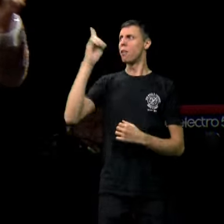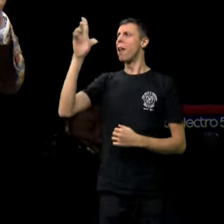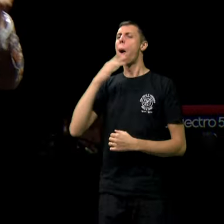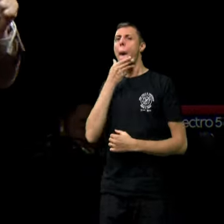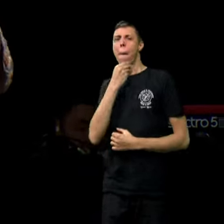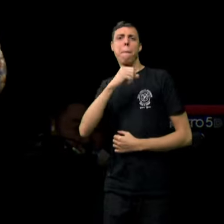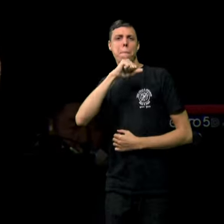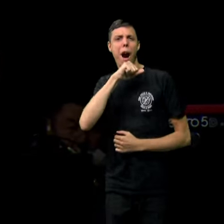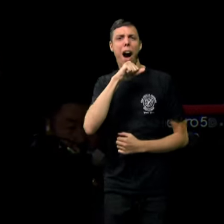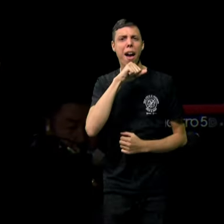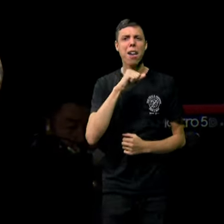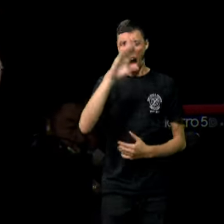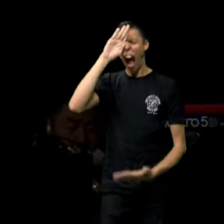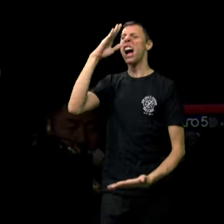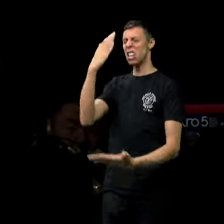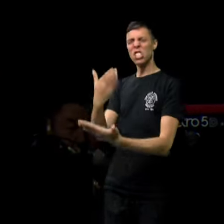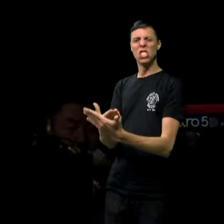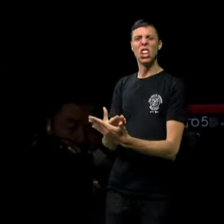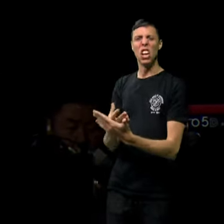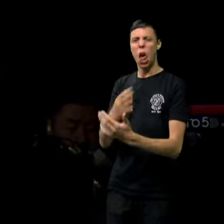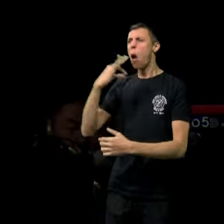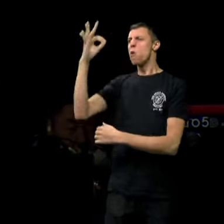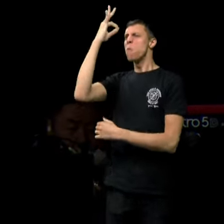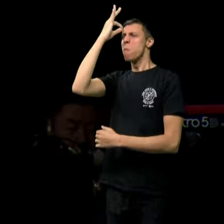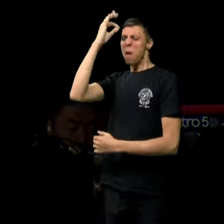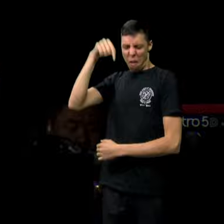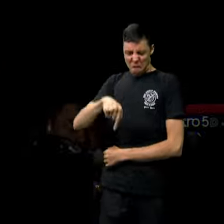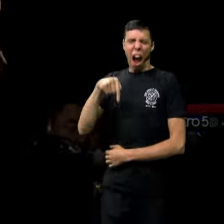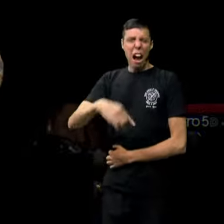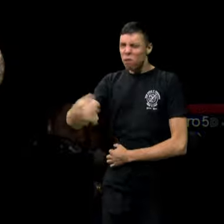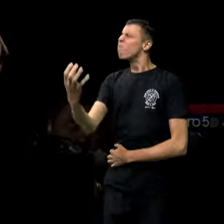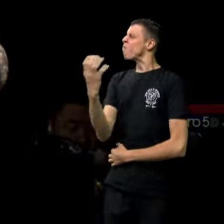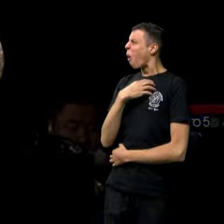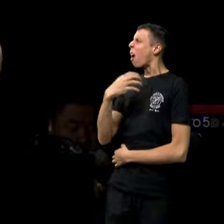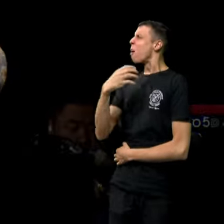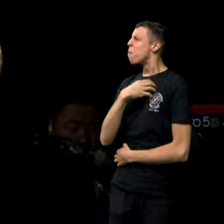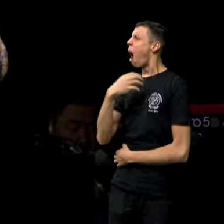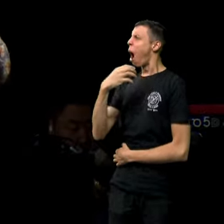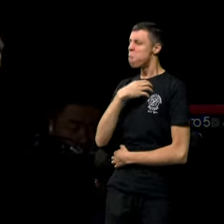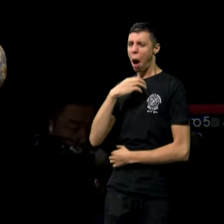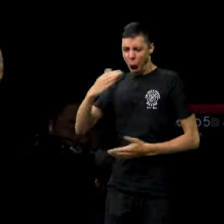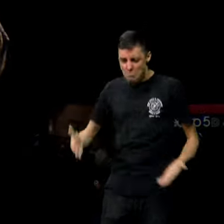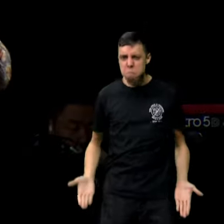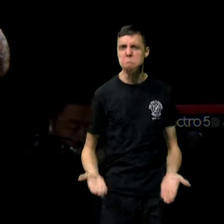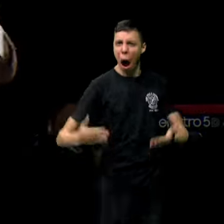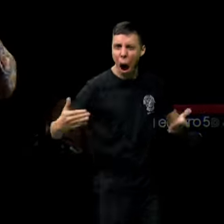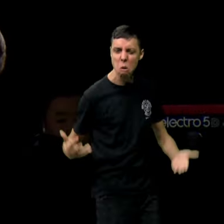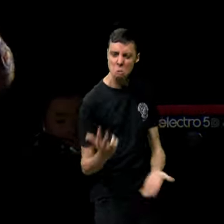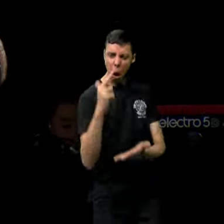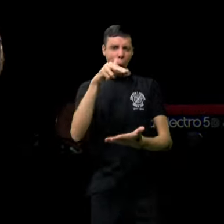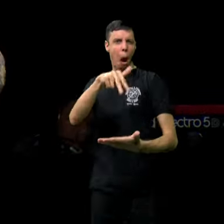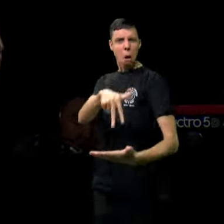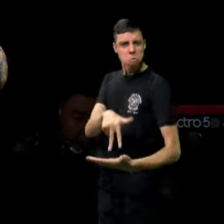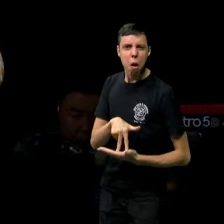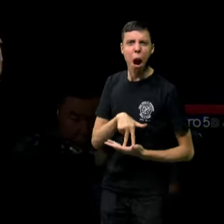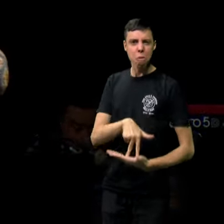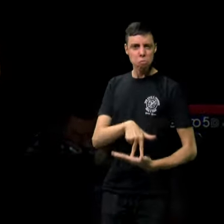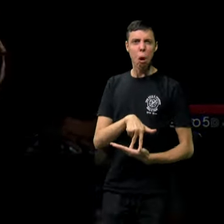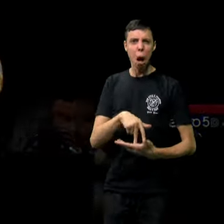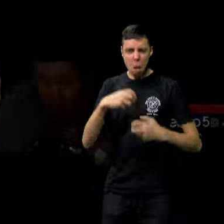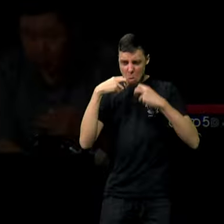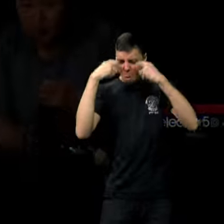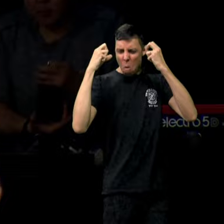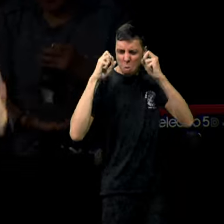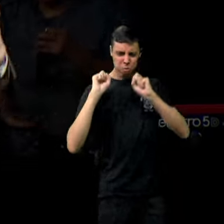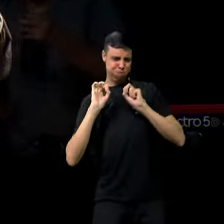hoje, acredite, o Espírito de Deus está aqui para levantar o teu rosto, para tirar a tua